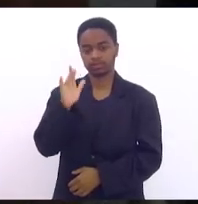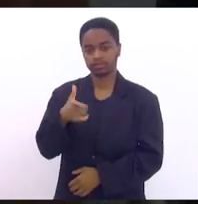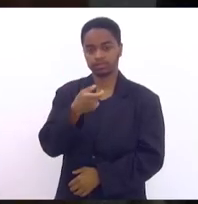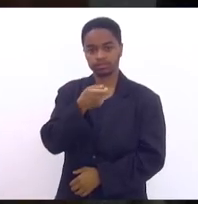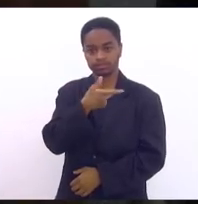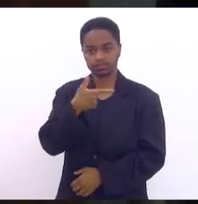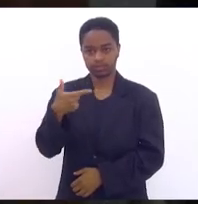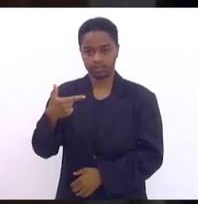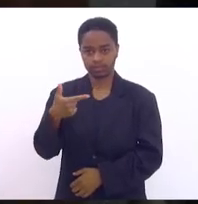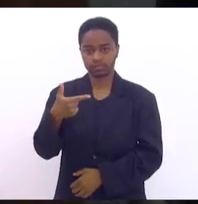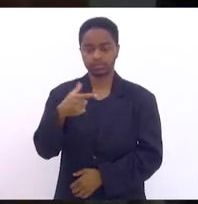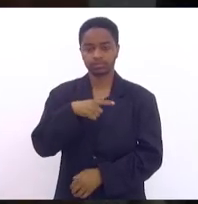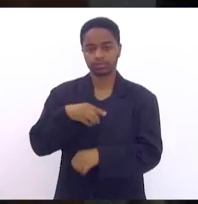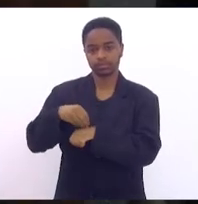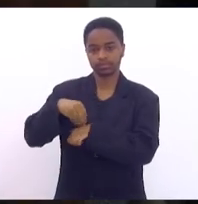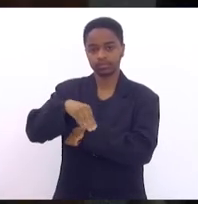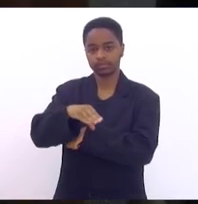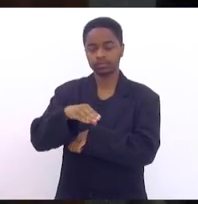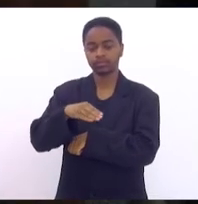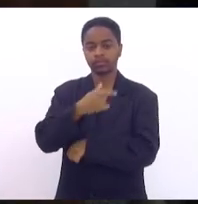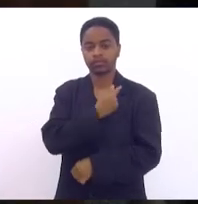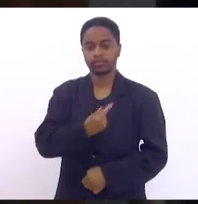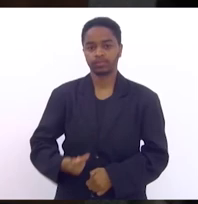6171/2022, uma mensagem do governo